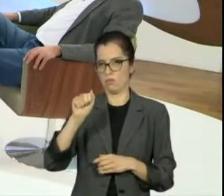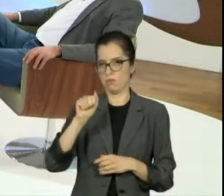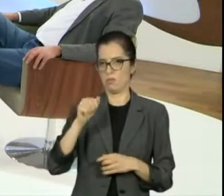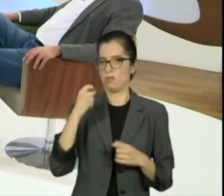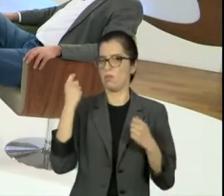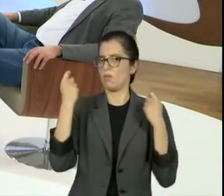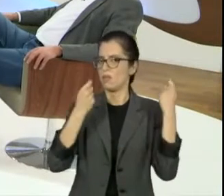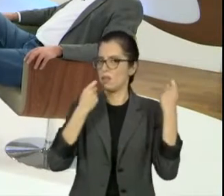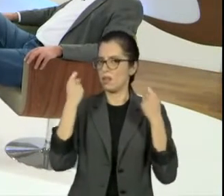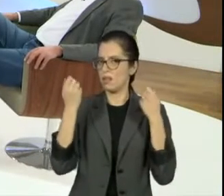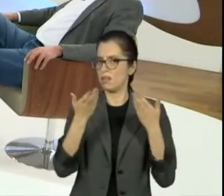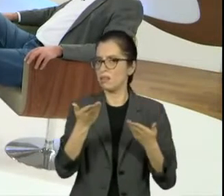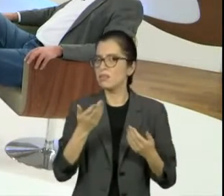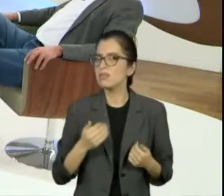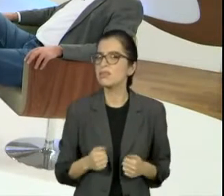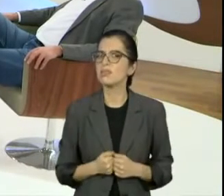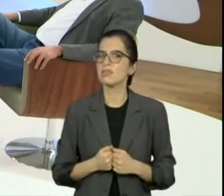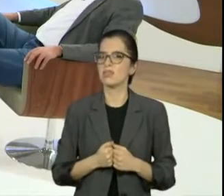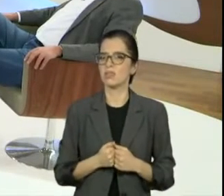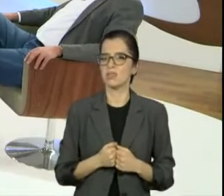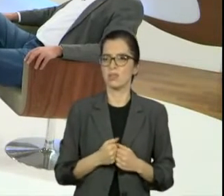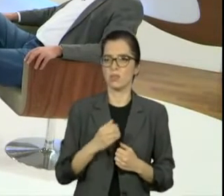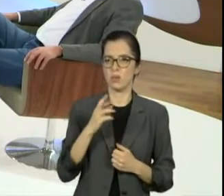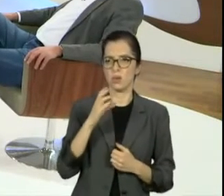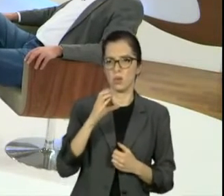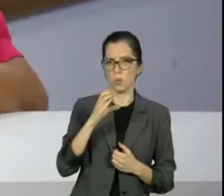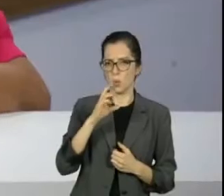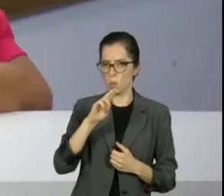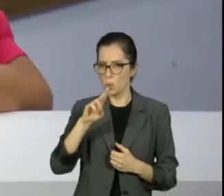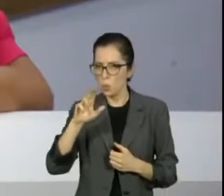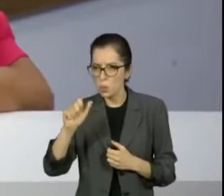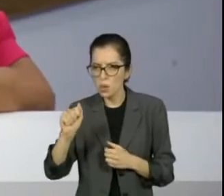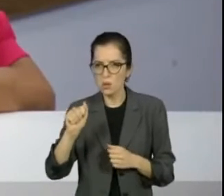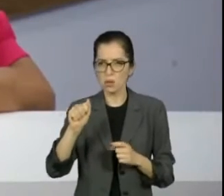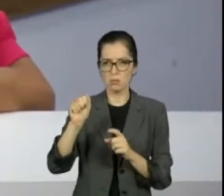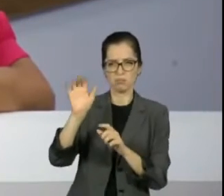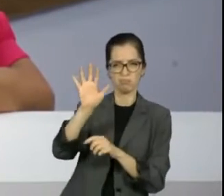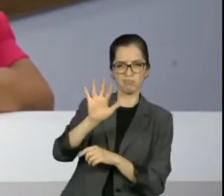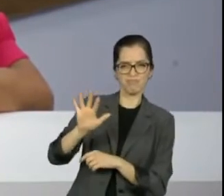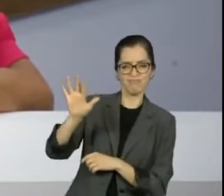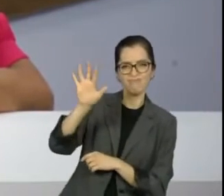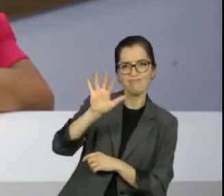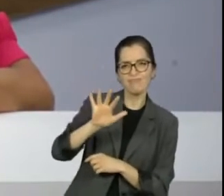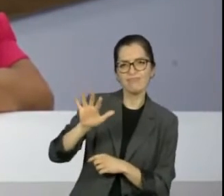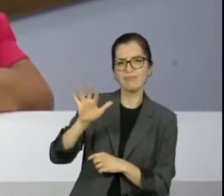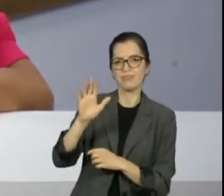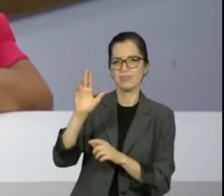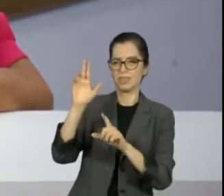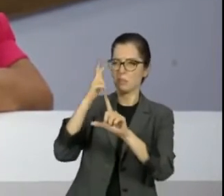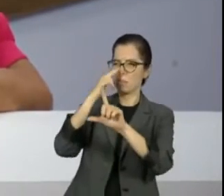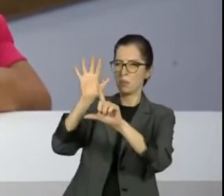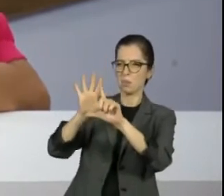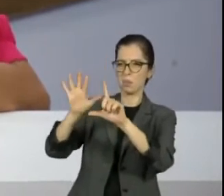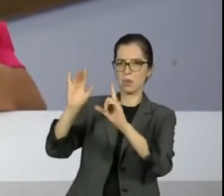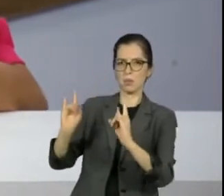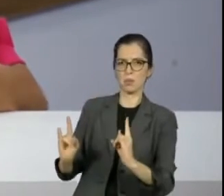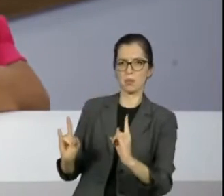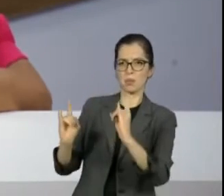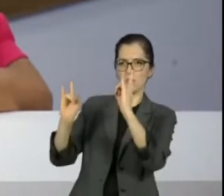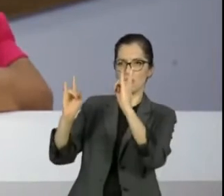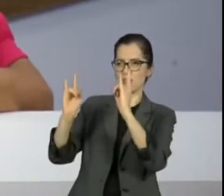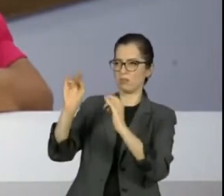imagem que representa a cultura negra. Um dos moradores do prédio onde foi feita essa pintura entrou